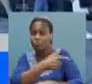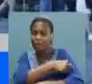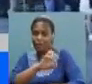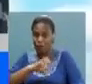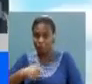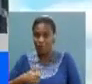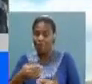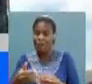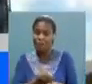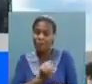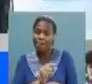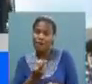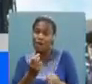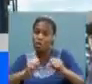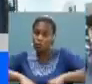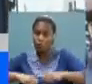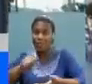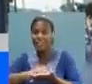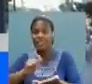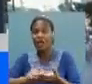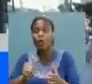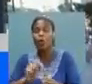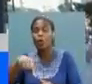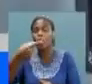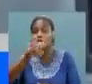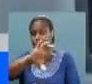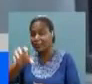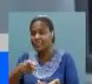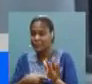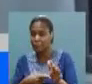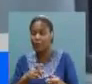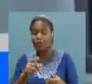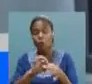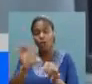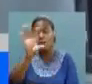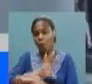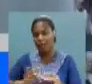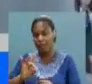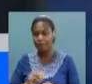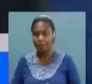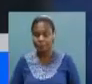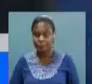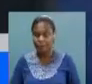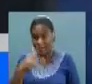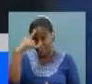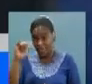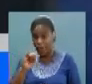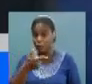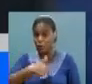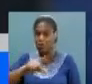vai trabalhar para assinar este tipo de acordos com outros países nomeadamente da união europeia a idéia é que nós queremos também